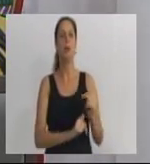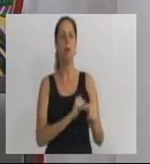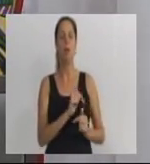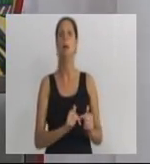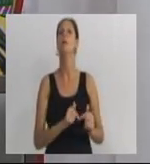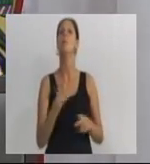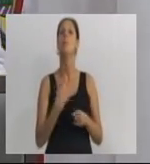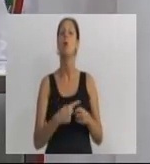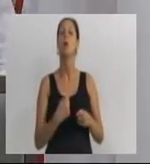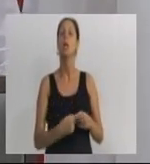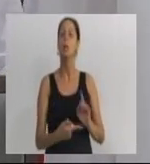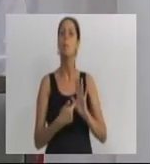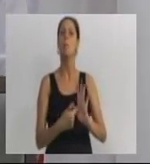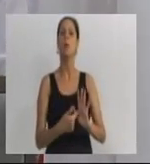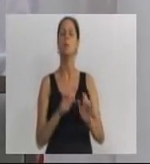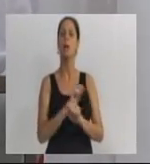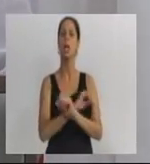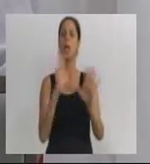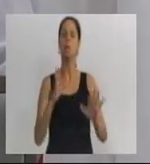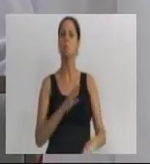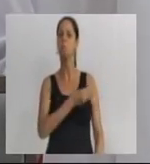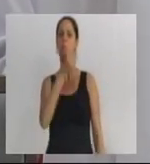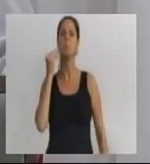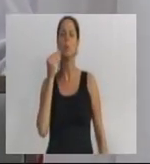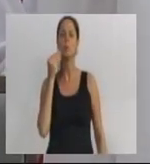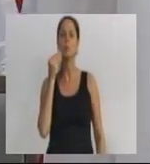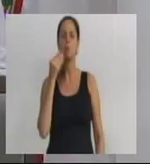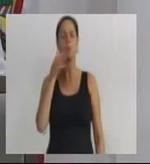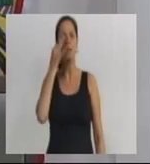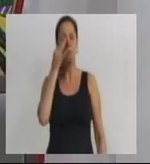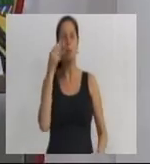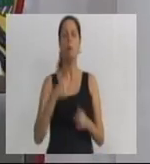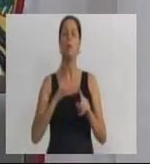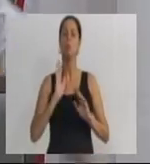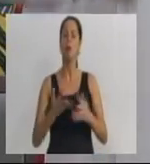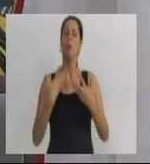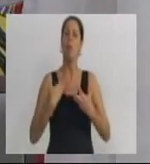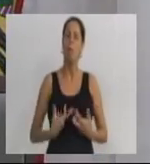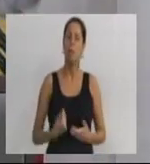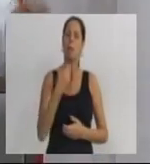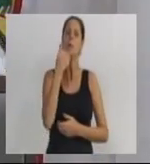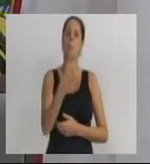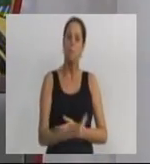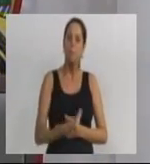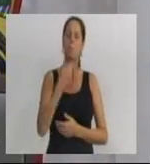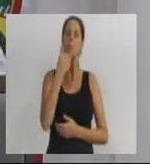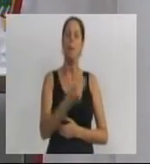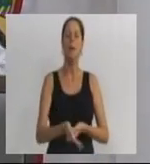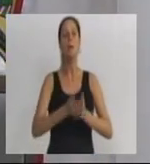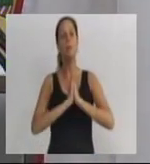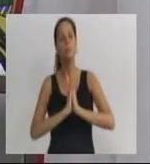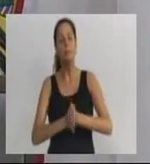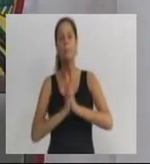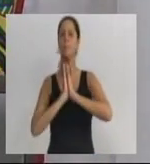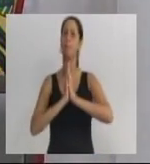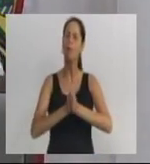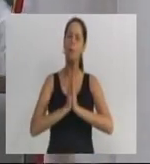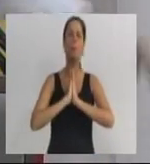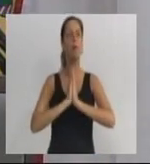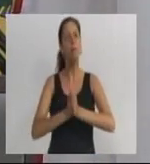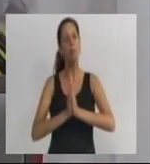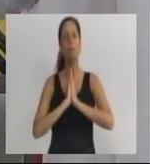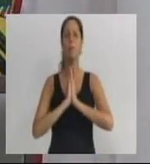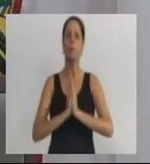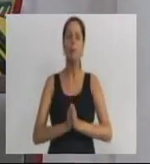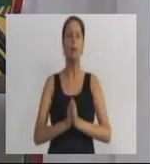protesto. Renunciou porque cansou de pedir, cansou de implorar, cansou de dizer